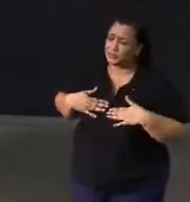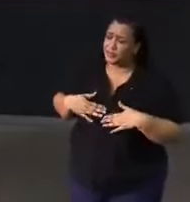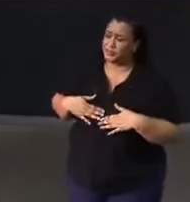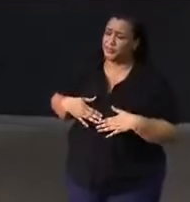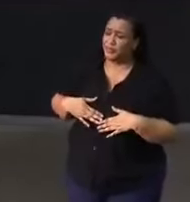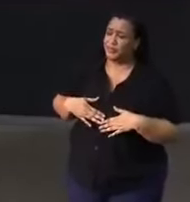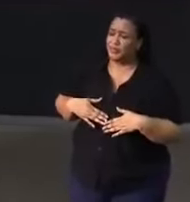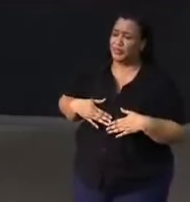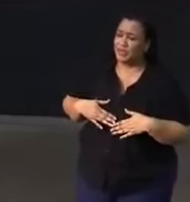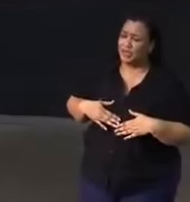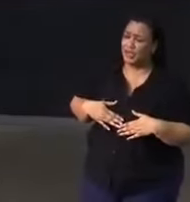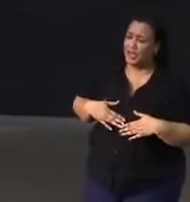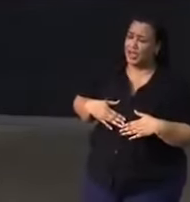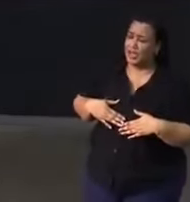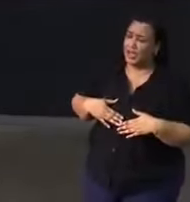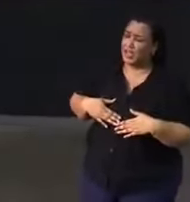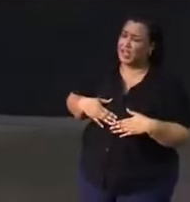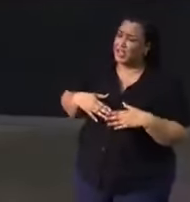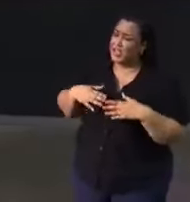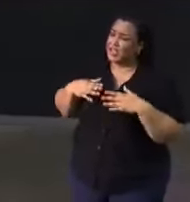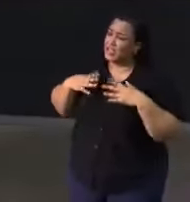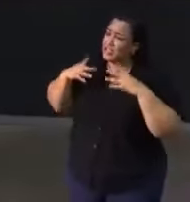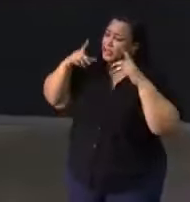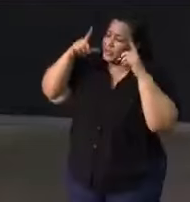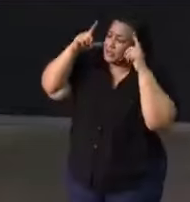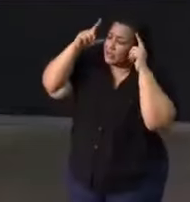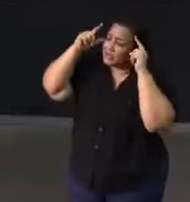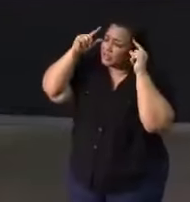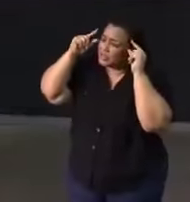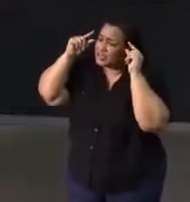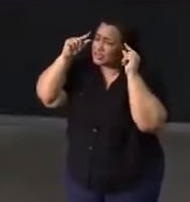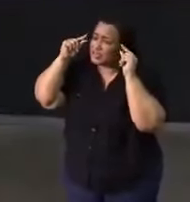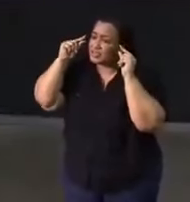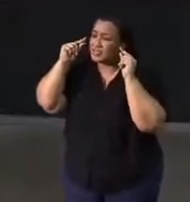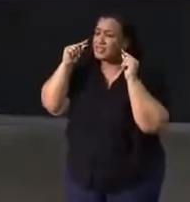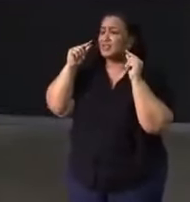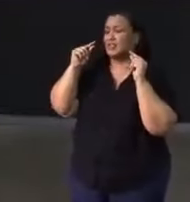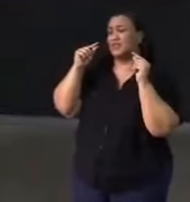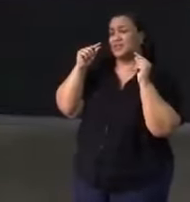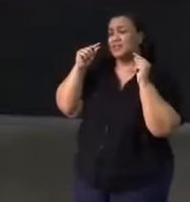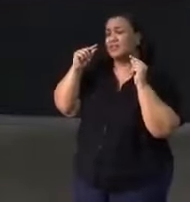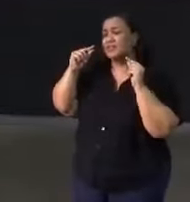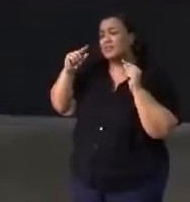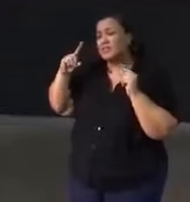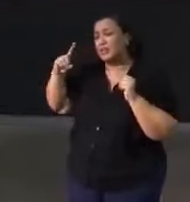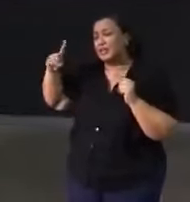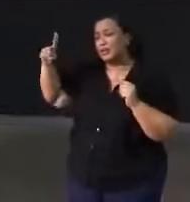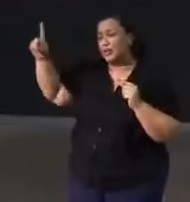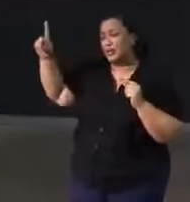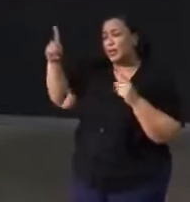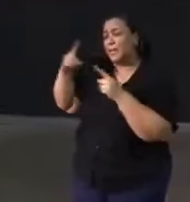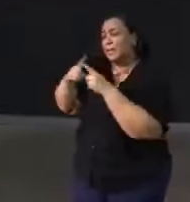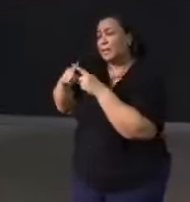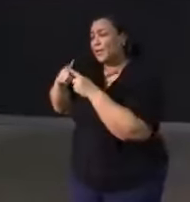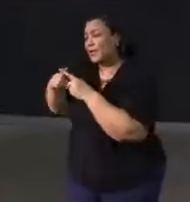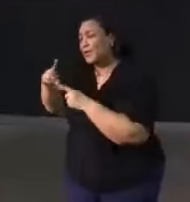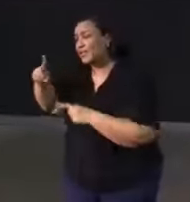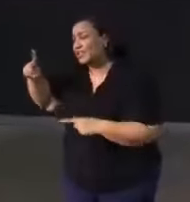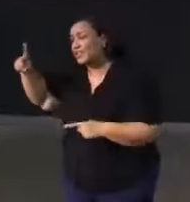a tua cabeça no colo do Senhor essa noite, descansa nele, porque ele tem